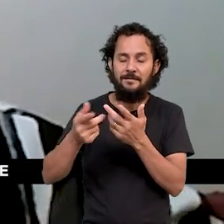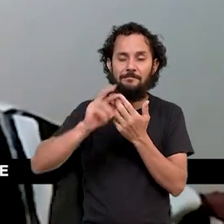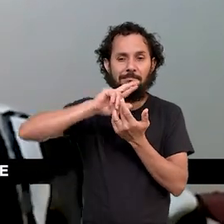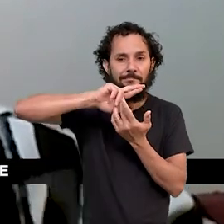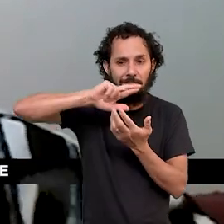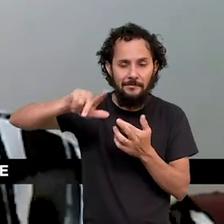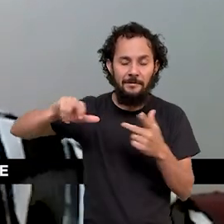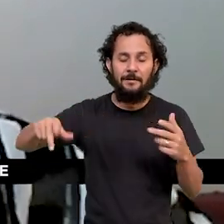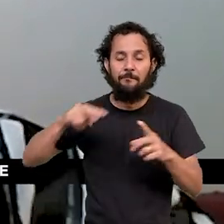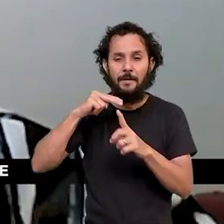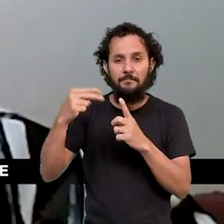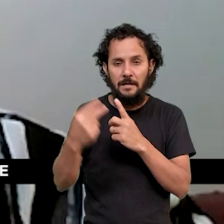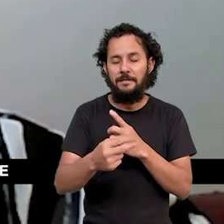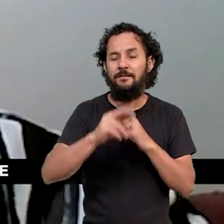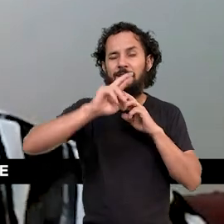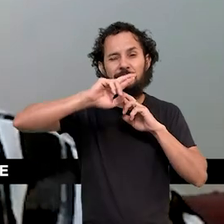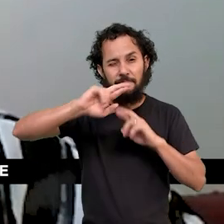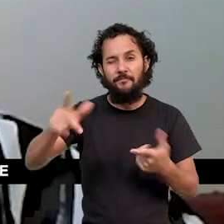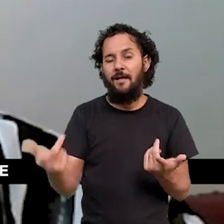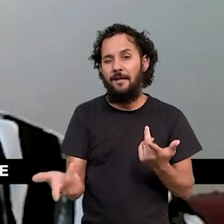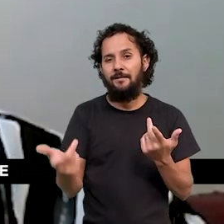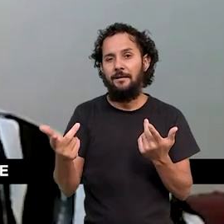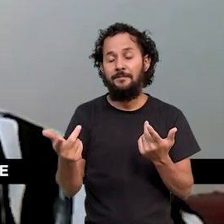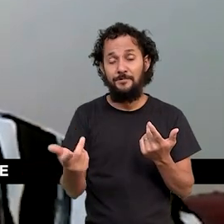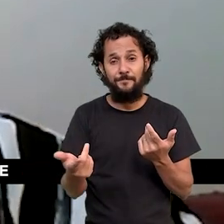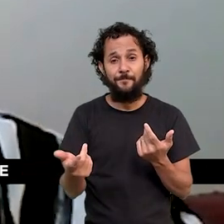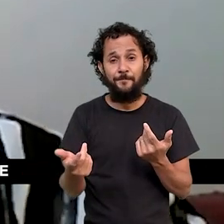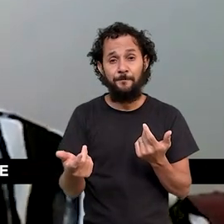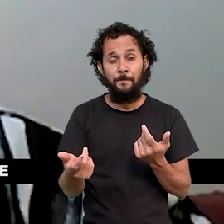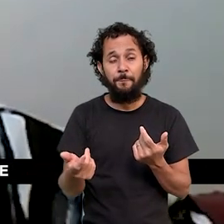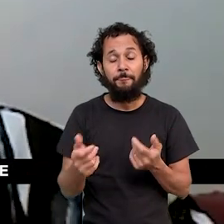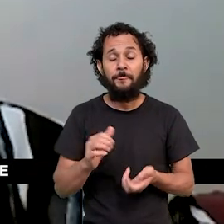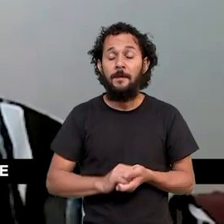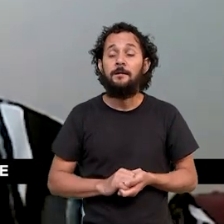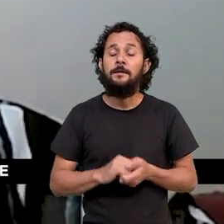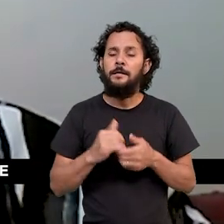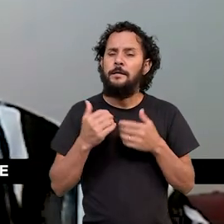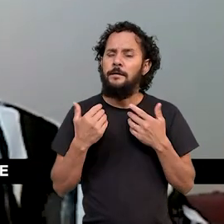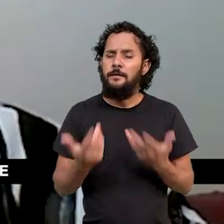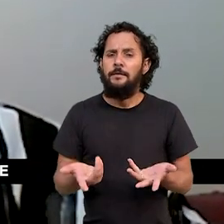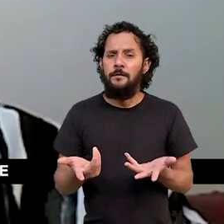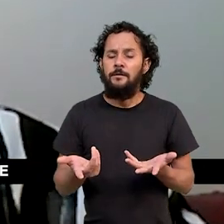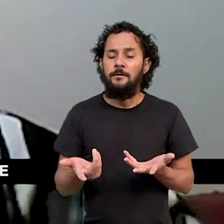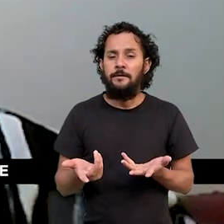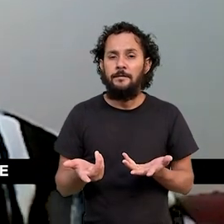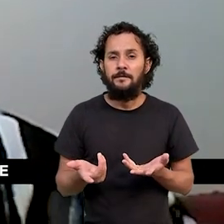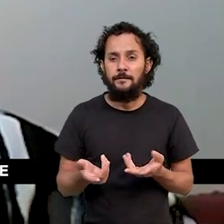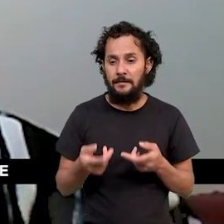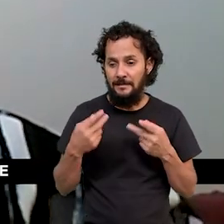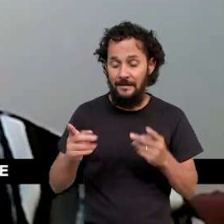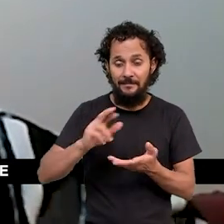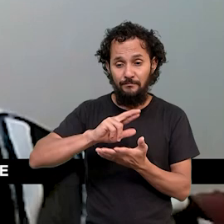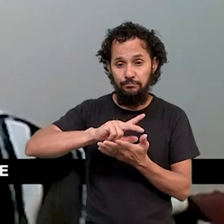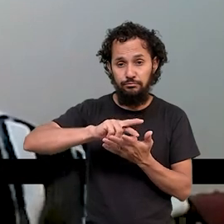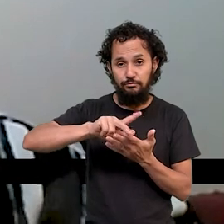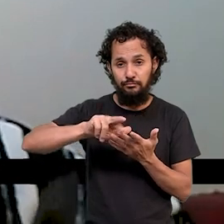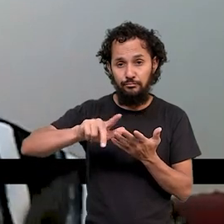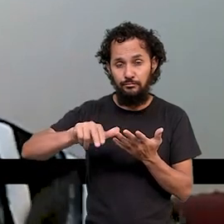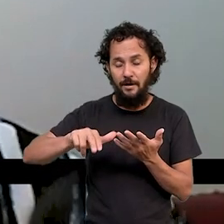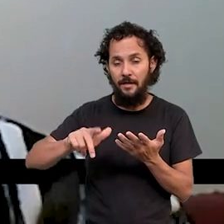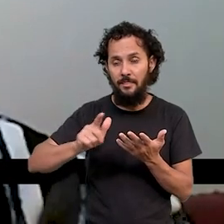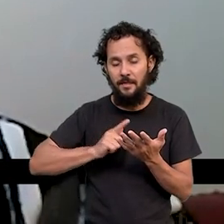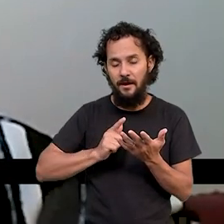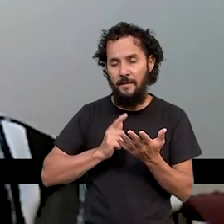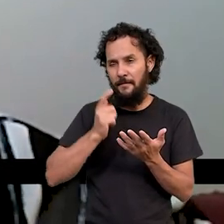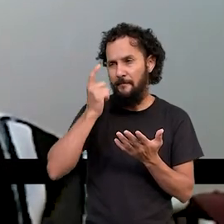digamos assim, de perspectivas tão diferentes e distintas. E dentro dessa diversidade que a gente